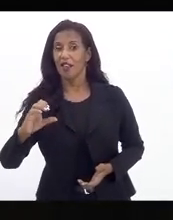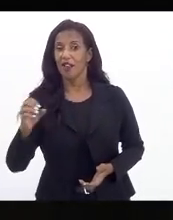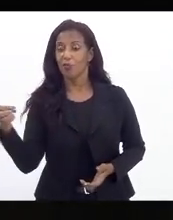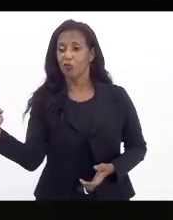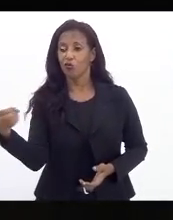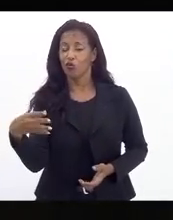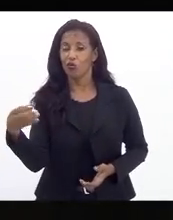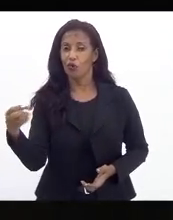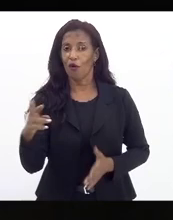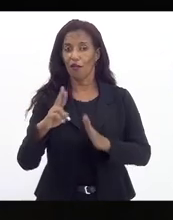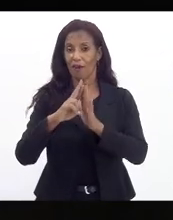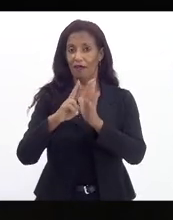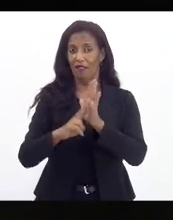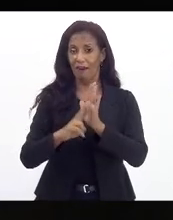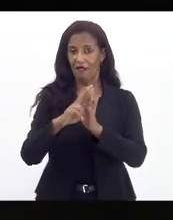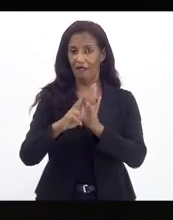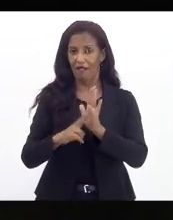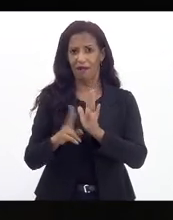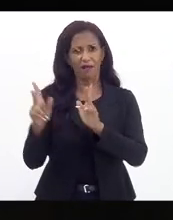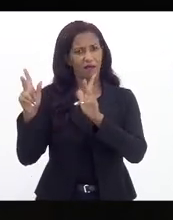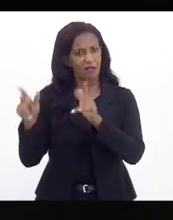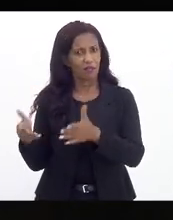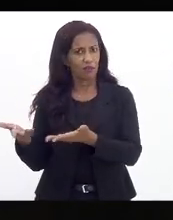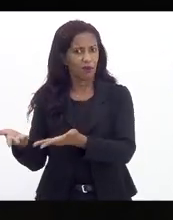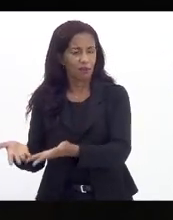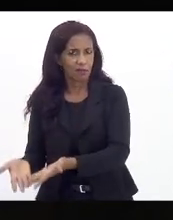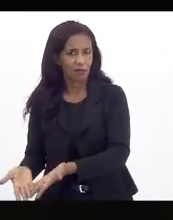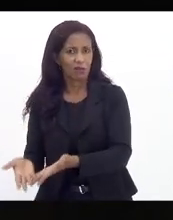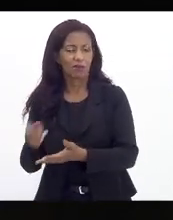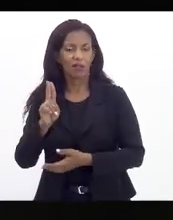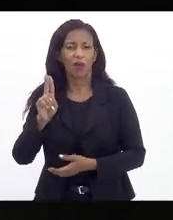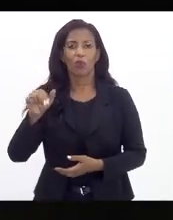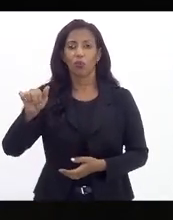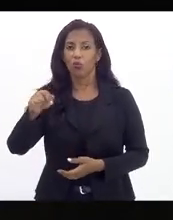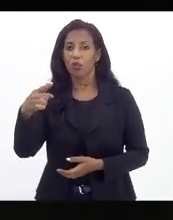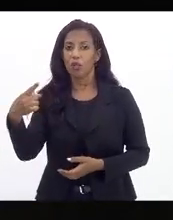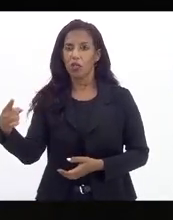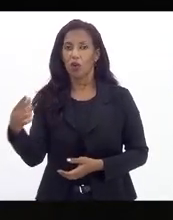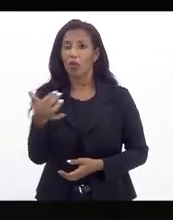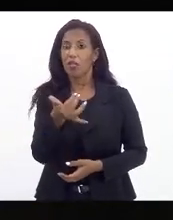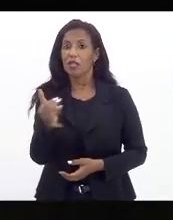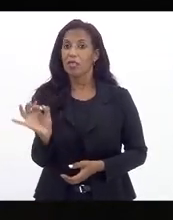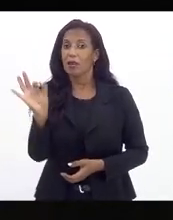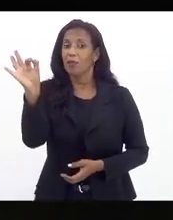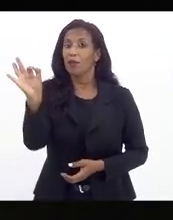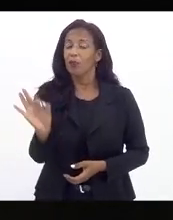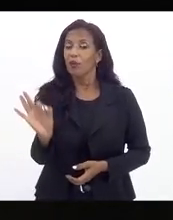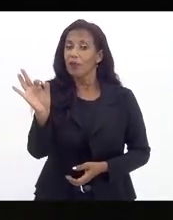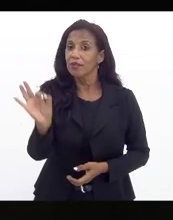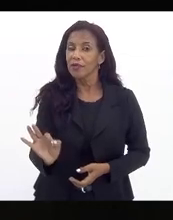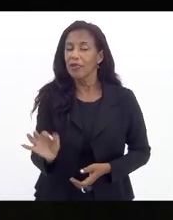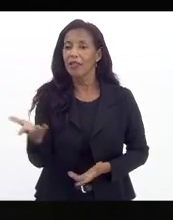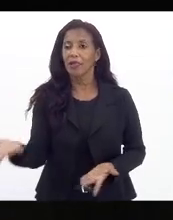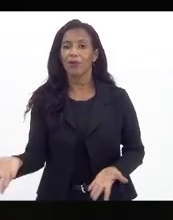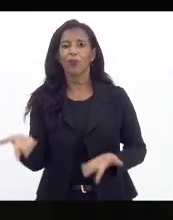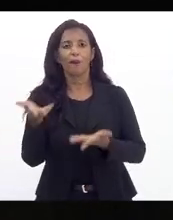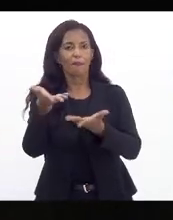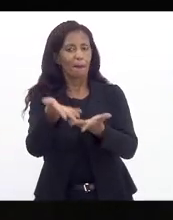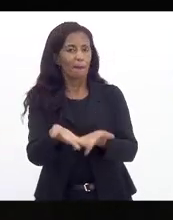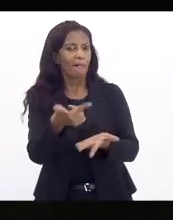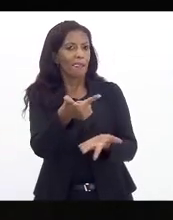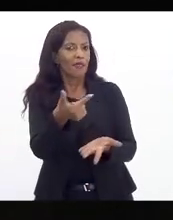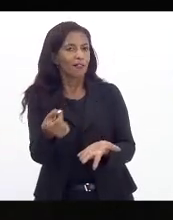Aí a regra é exatamente igual A regra da União Que é 100% Aí você pega